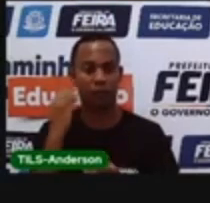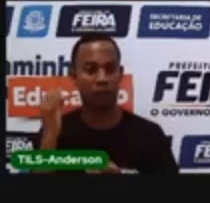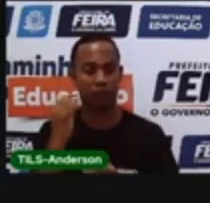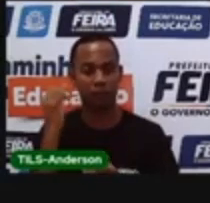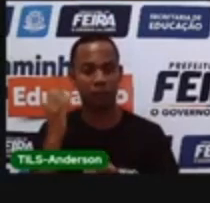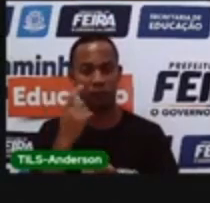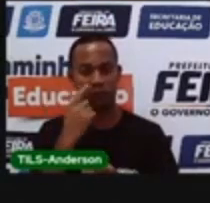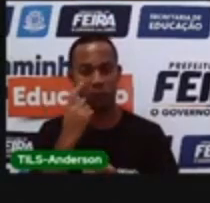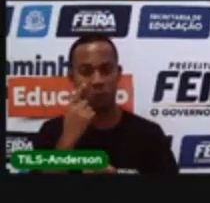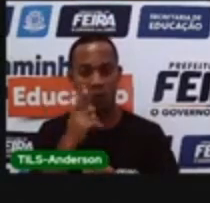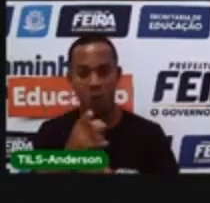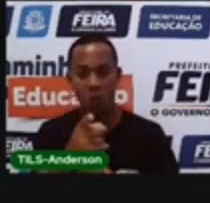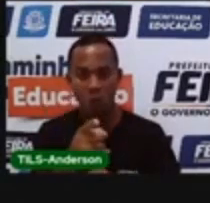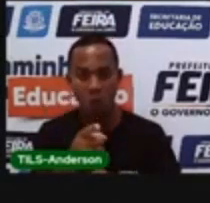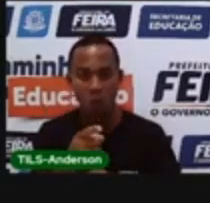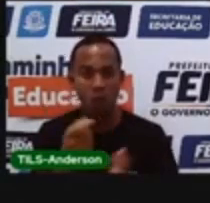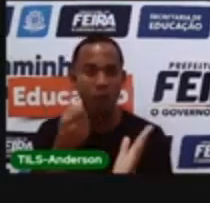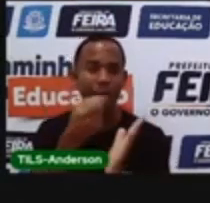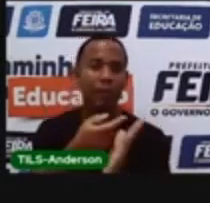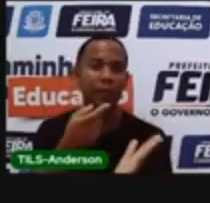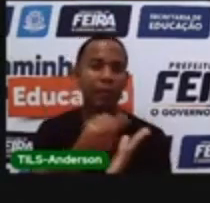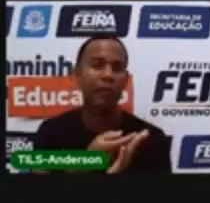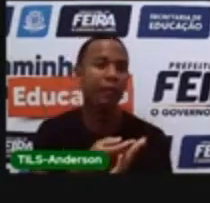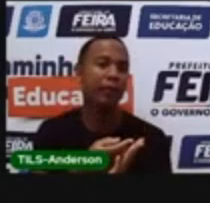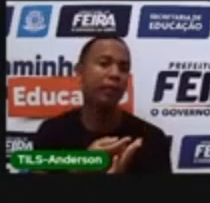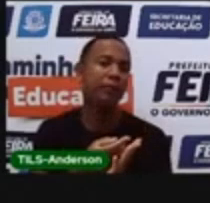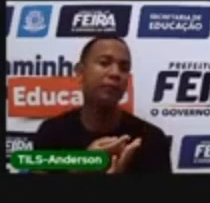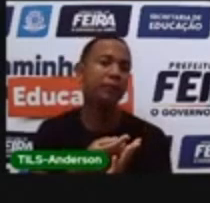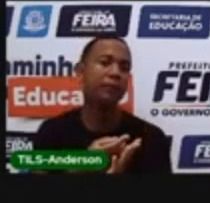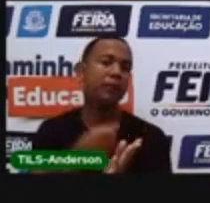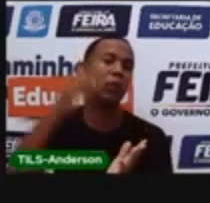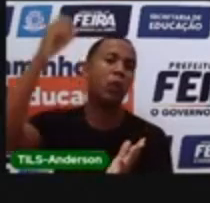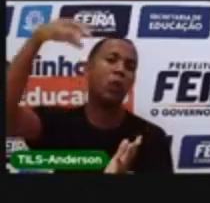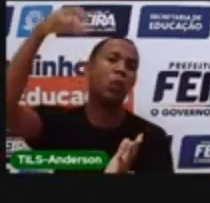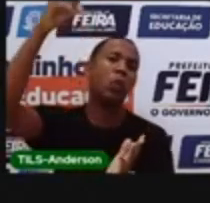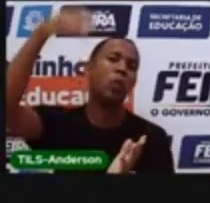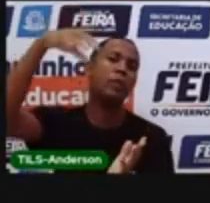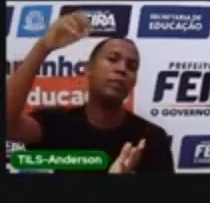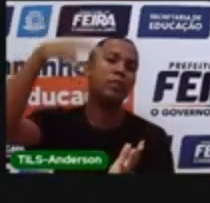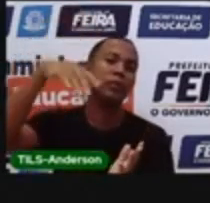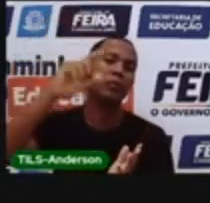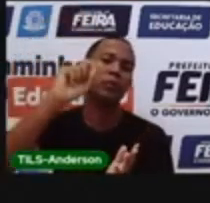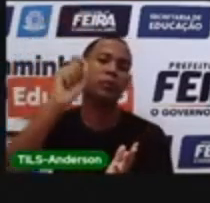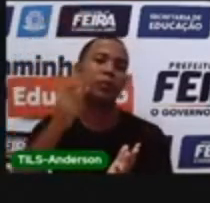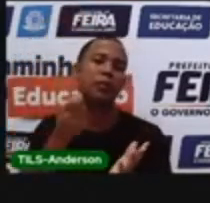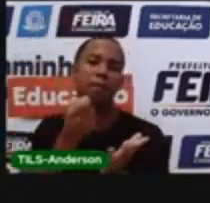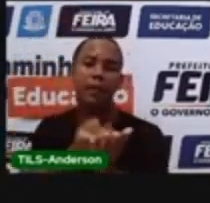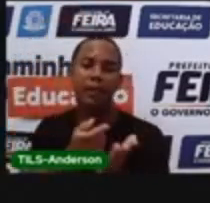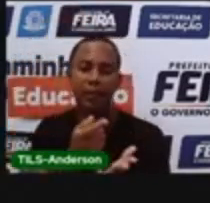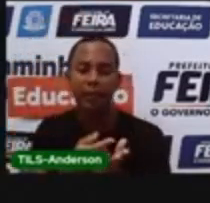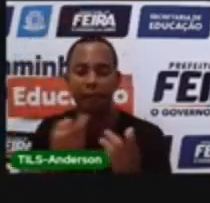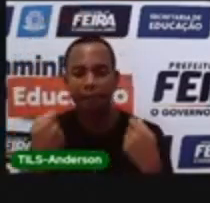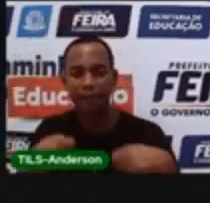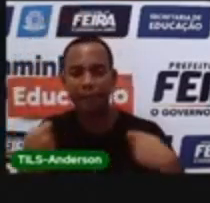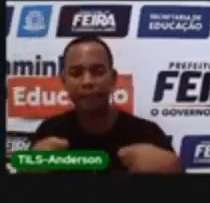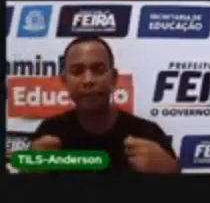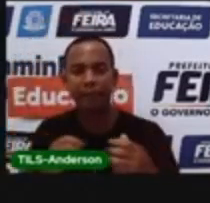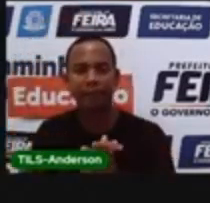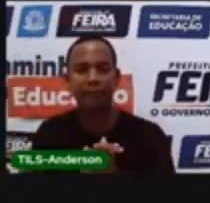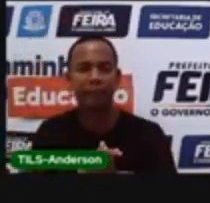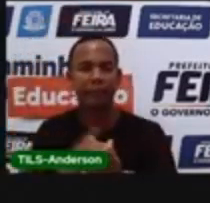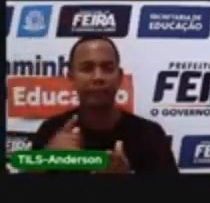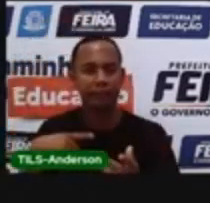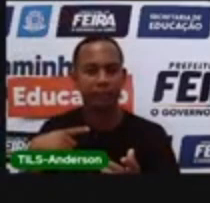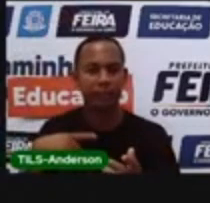só aqui, uma conta da Coelba. Bom, quando a conta chega, fora o valor, né, que a gente precisa pagar,